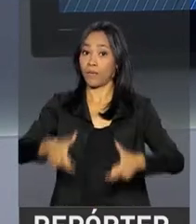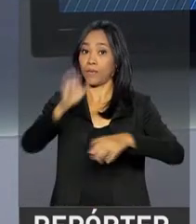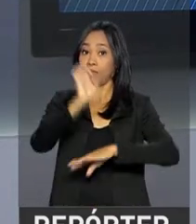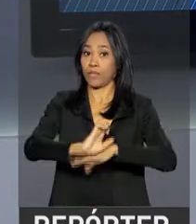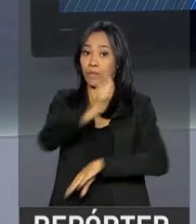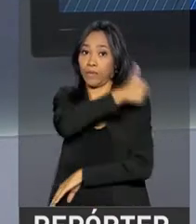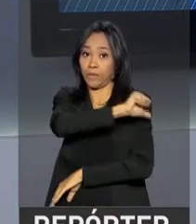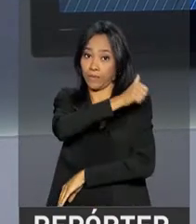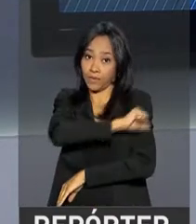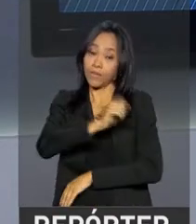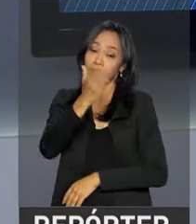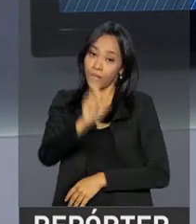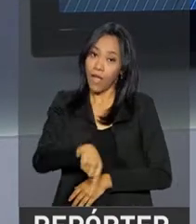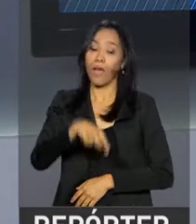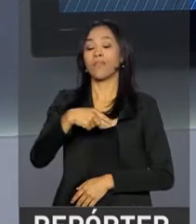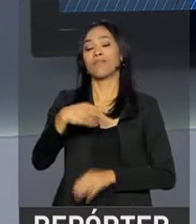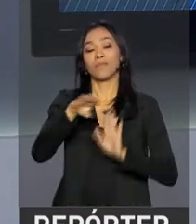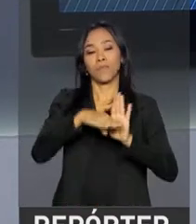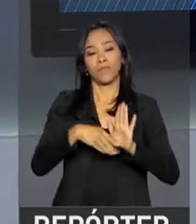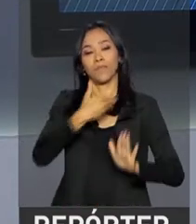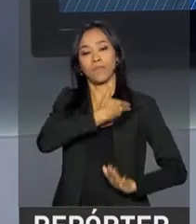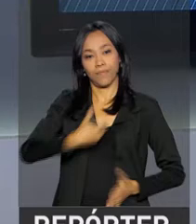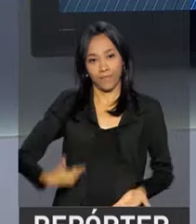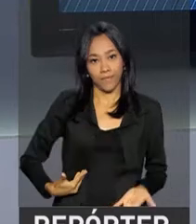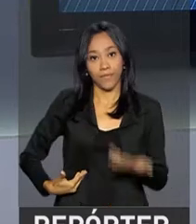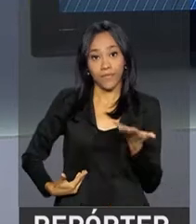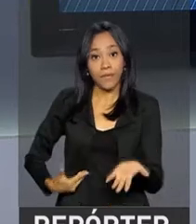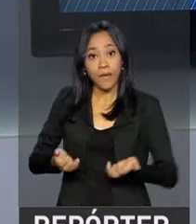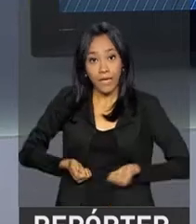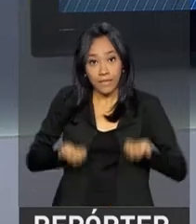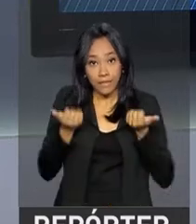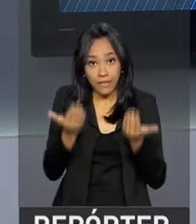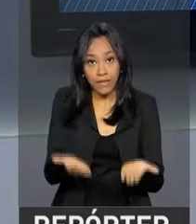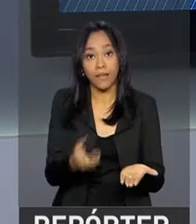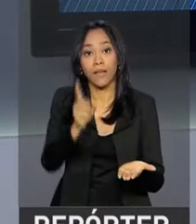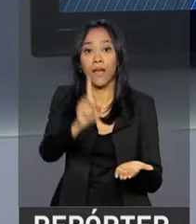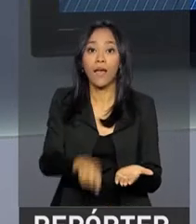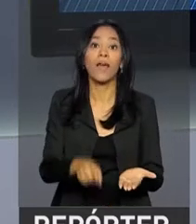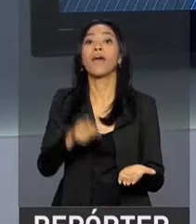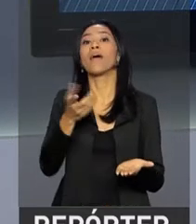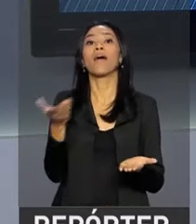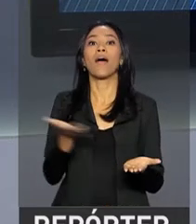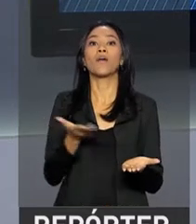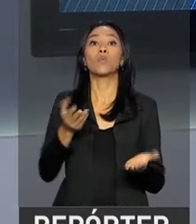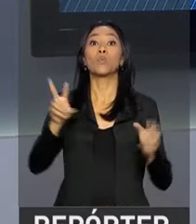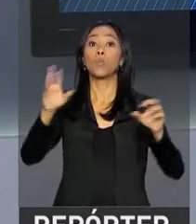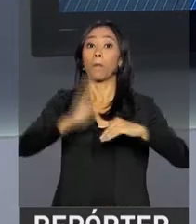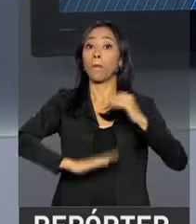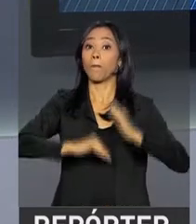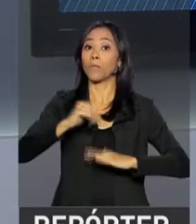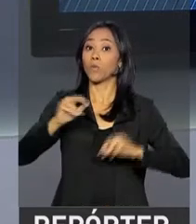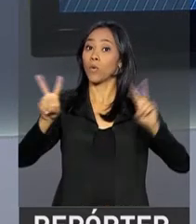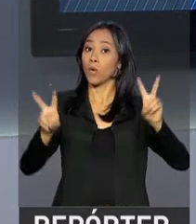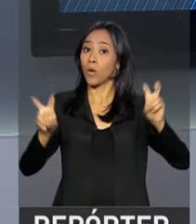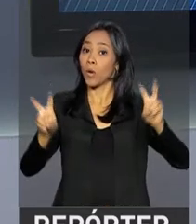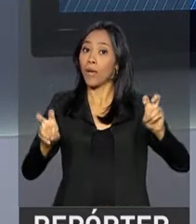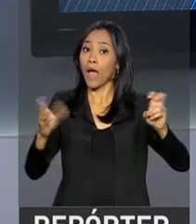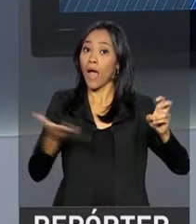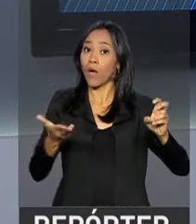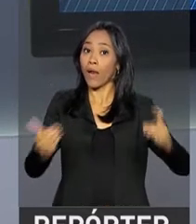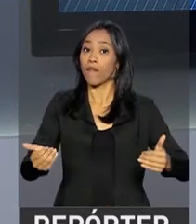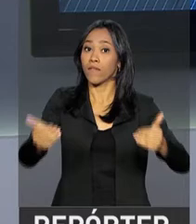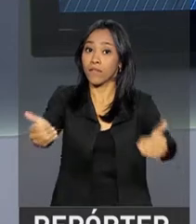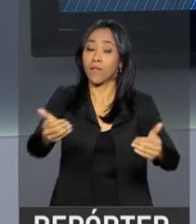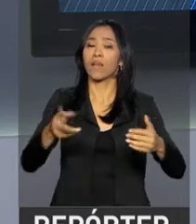Rio de Janeiro, pelo programa Minha Casa Minha Vida. A entrega também faz parte do programa Agora é Avançar, que retomou e vai entregar mais